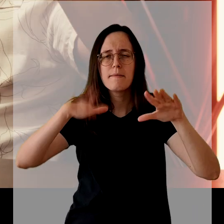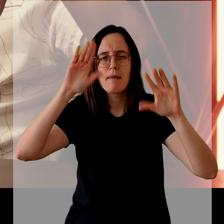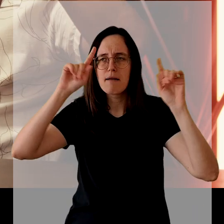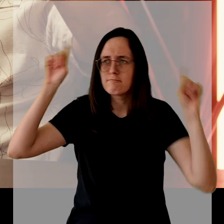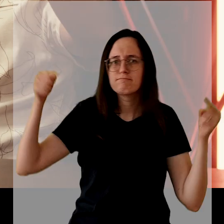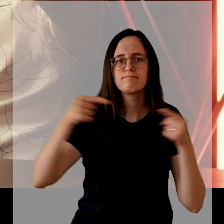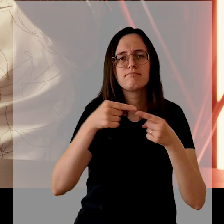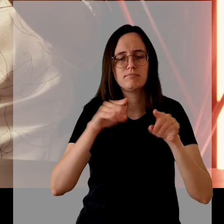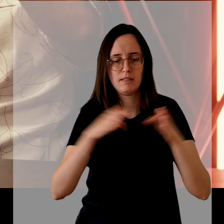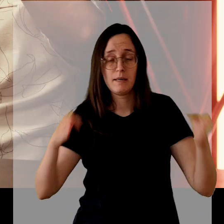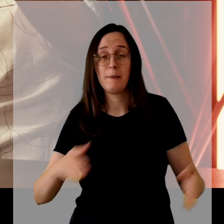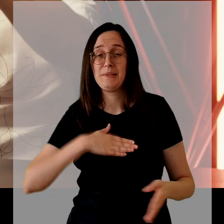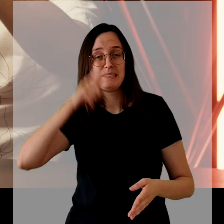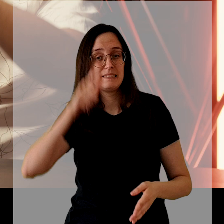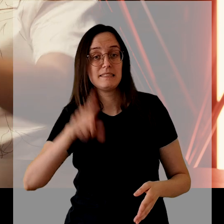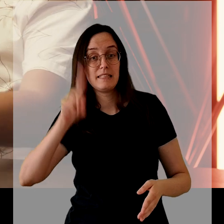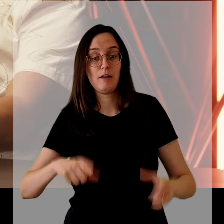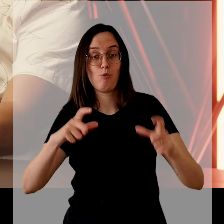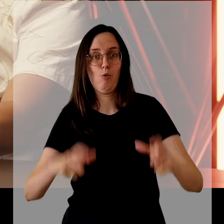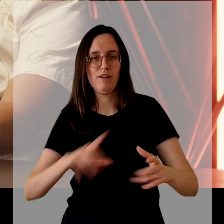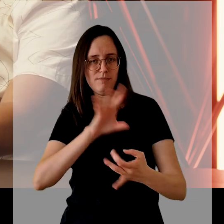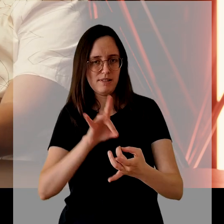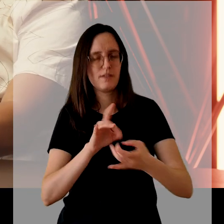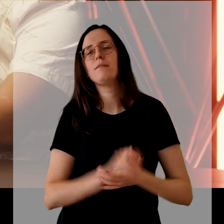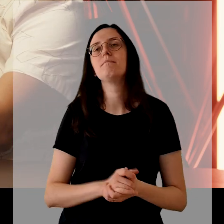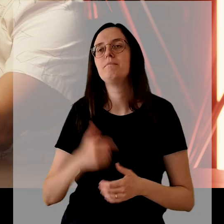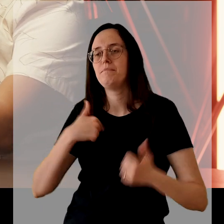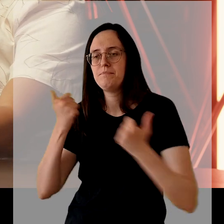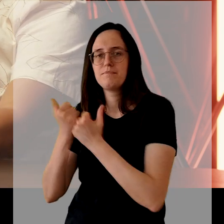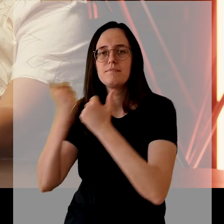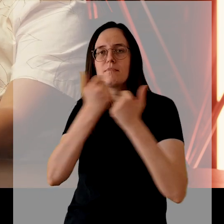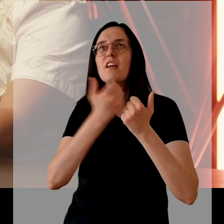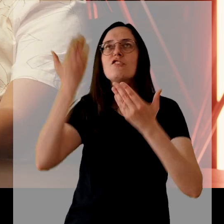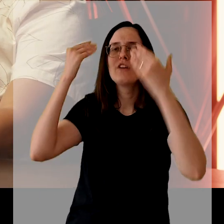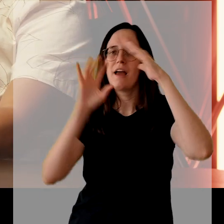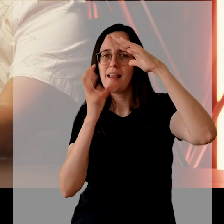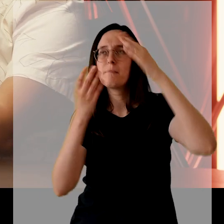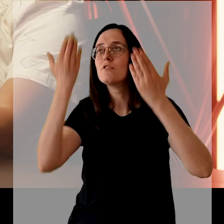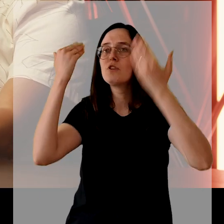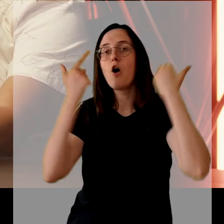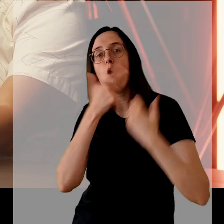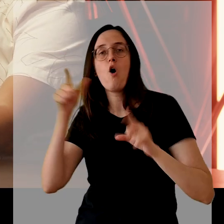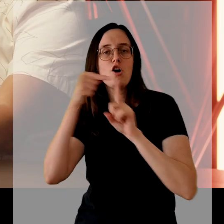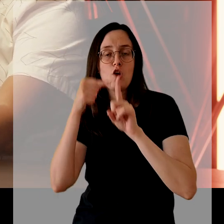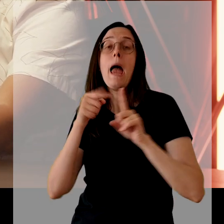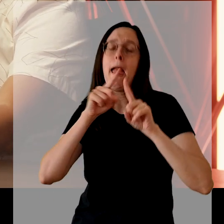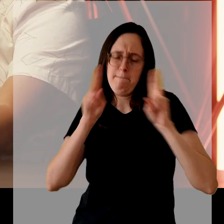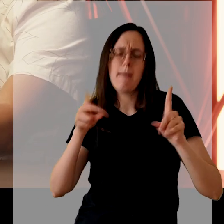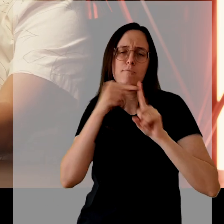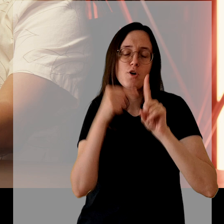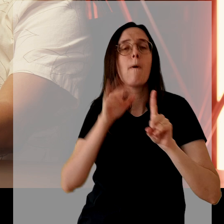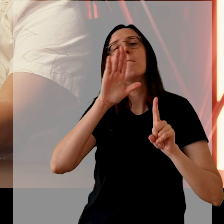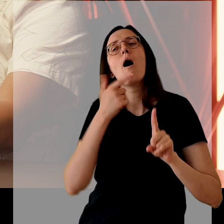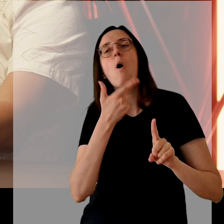mais desenhada em cima das mesas que me interessavam. E eu substituí todas as lâmpadas fluorescentes por lâmpadas de fluorescentes